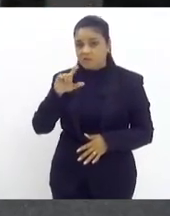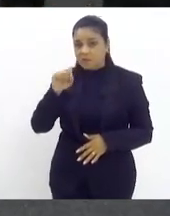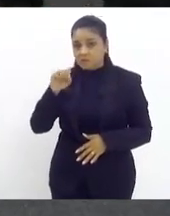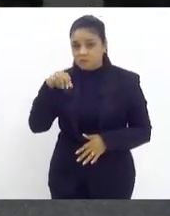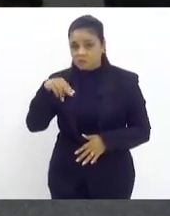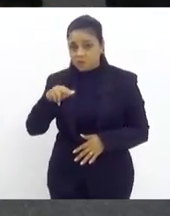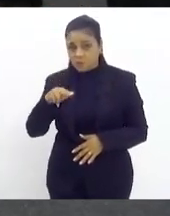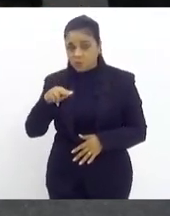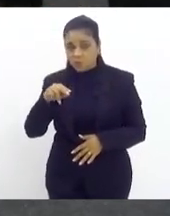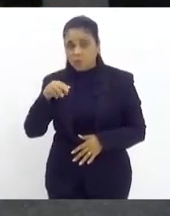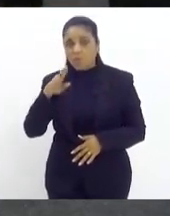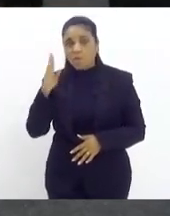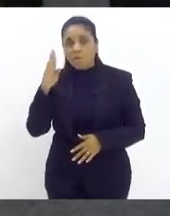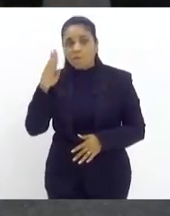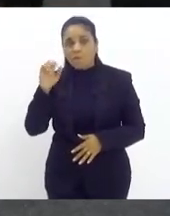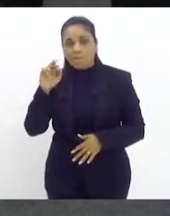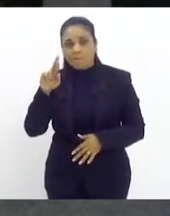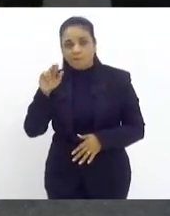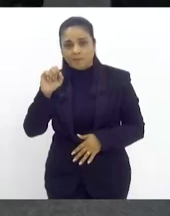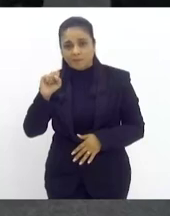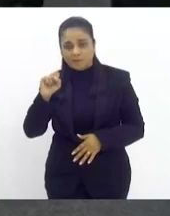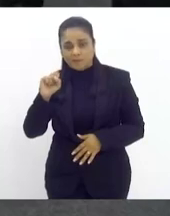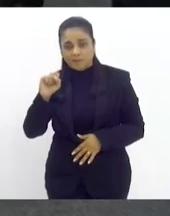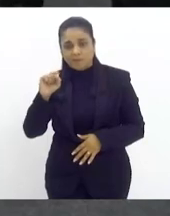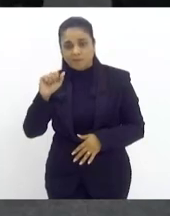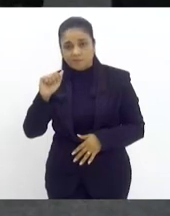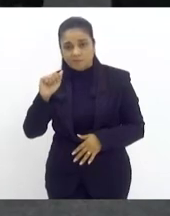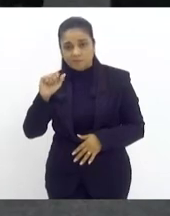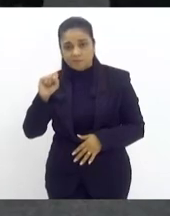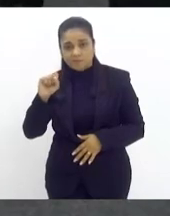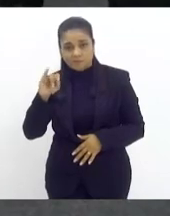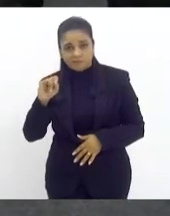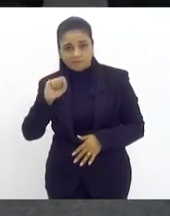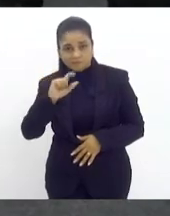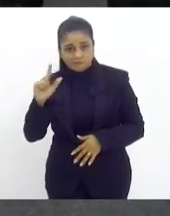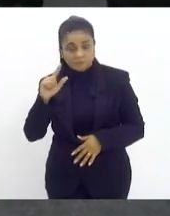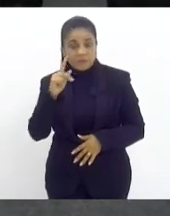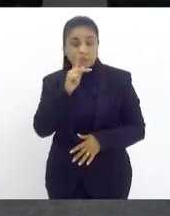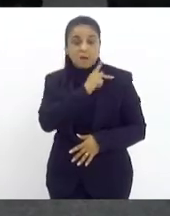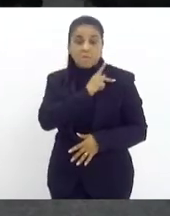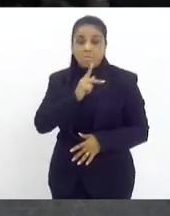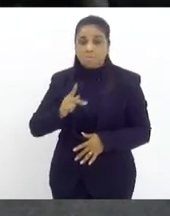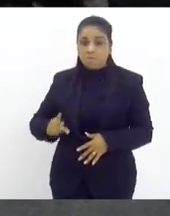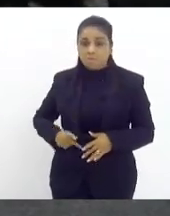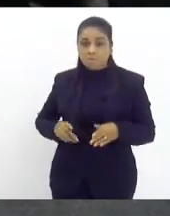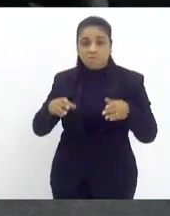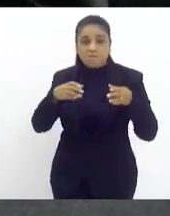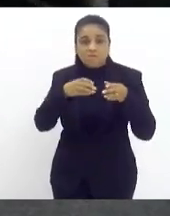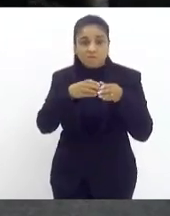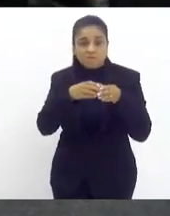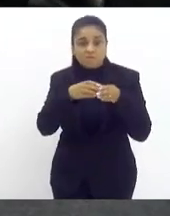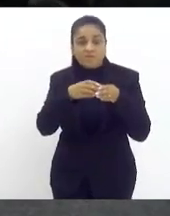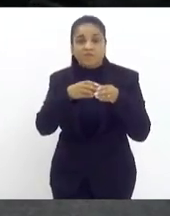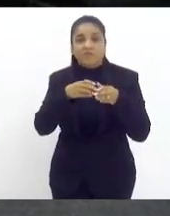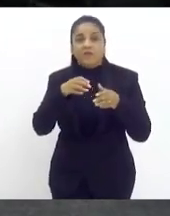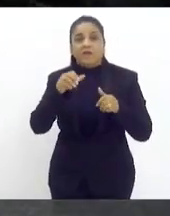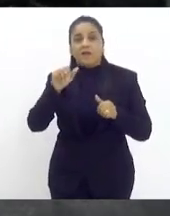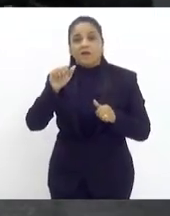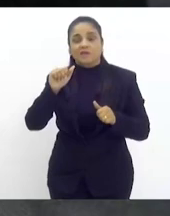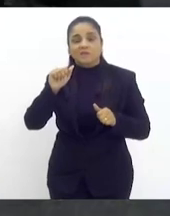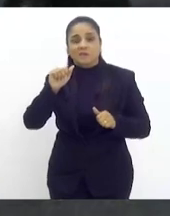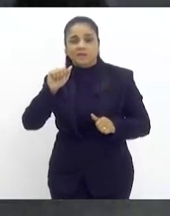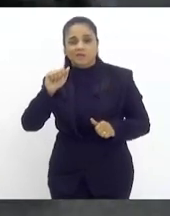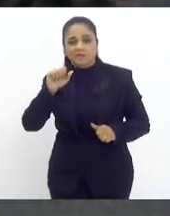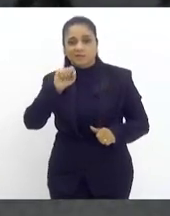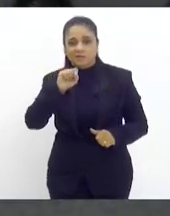passou Celso Brasil é presidente de uma grande convenção das assembleias de deus aqui no estado do Rio de